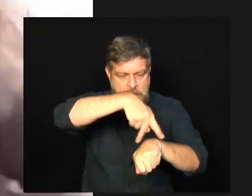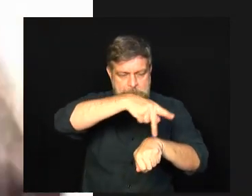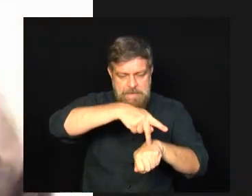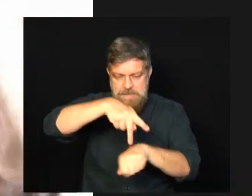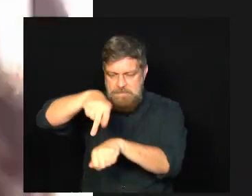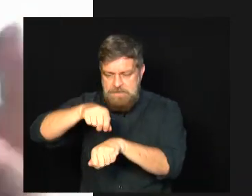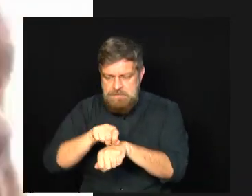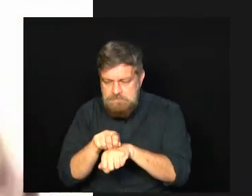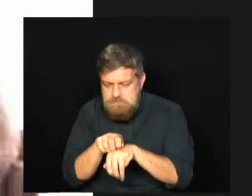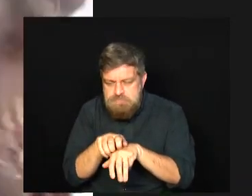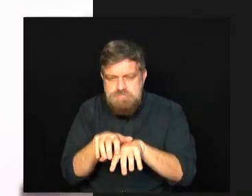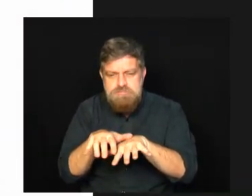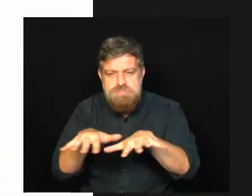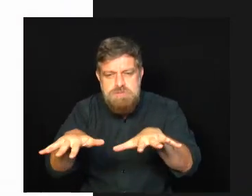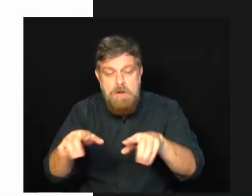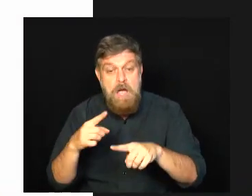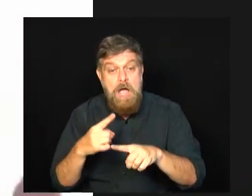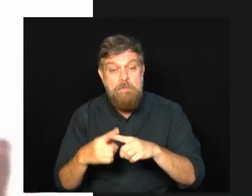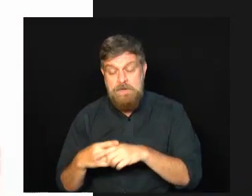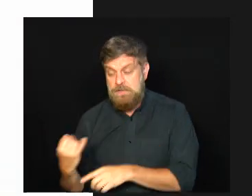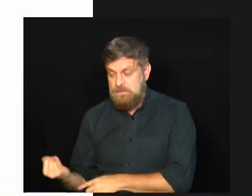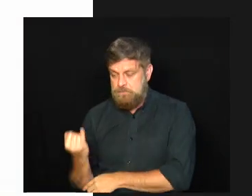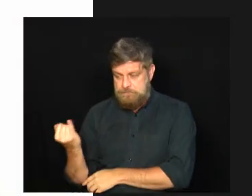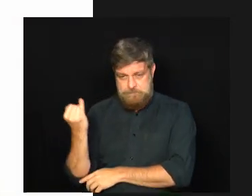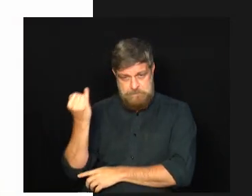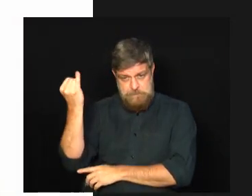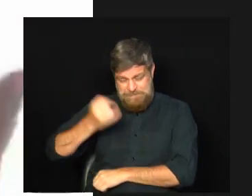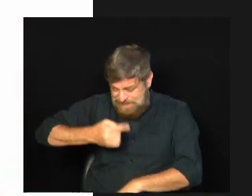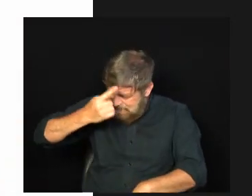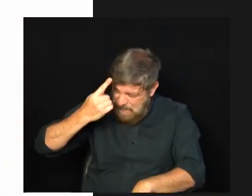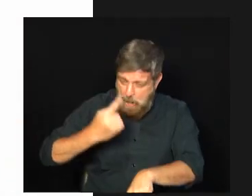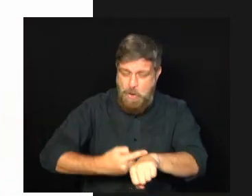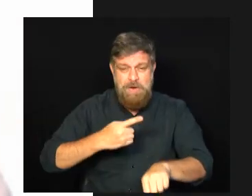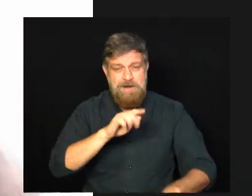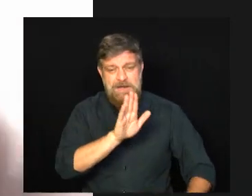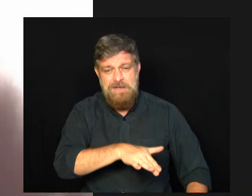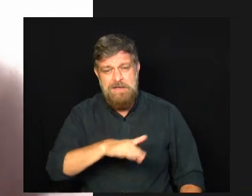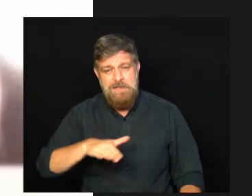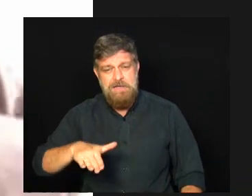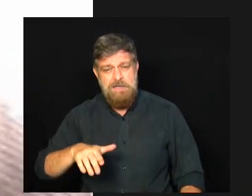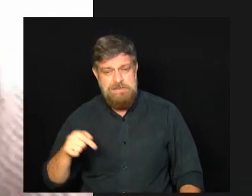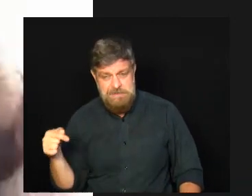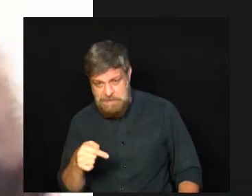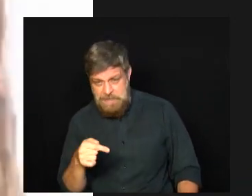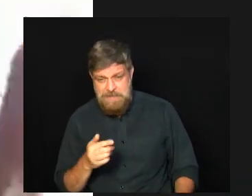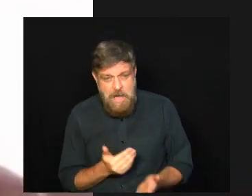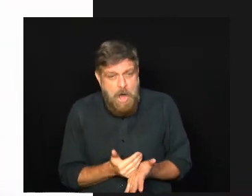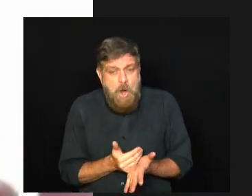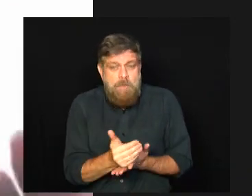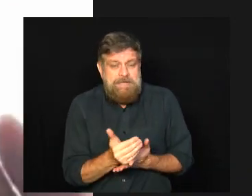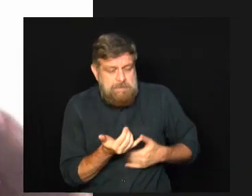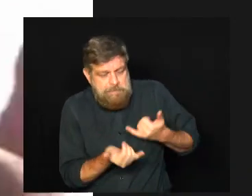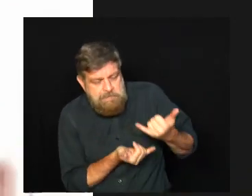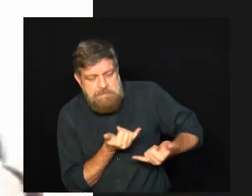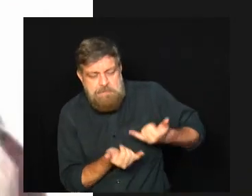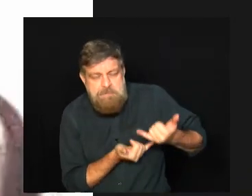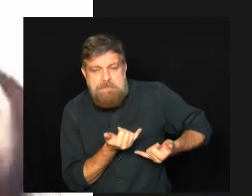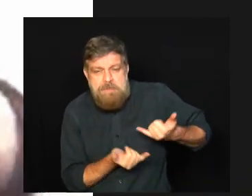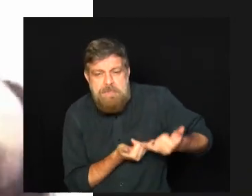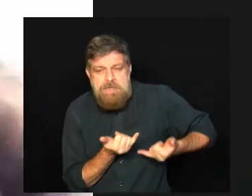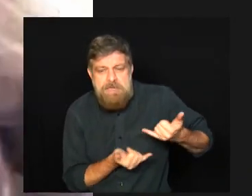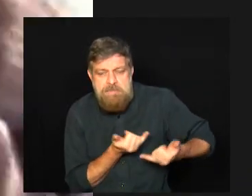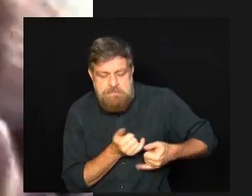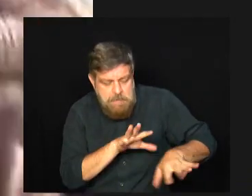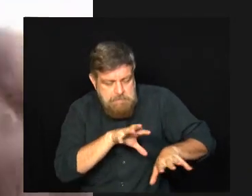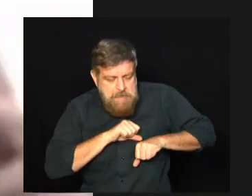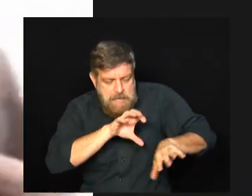É porque é importante. No momento em que a criança ela começa a brincar, ela